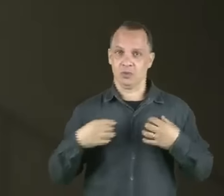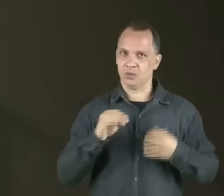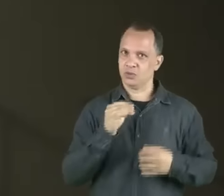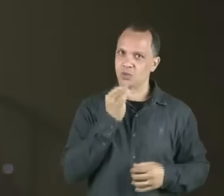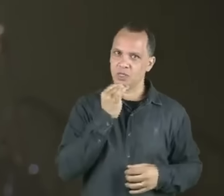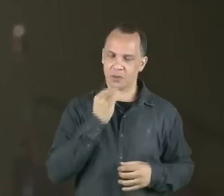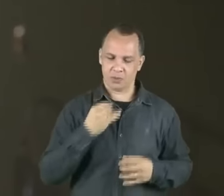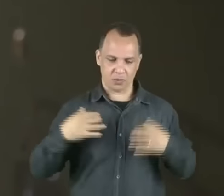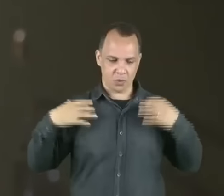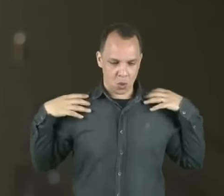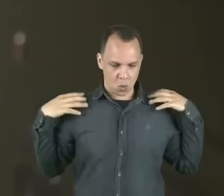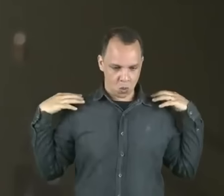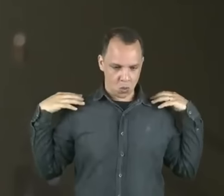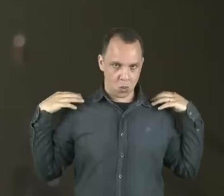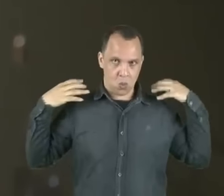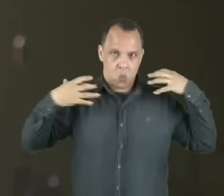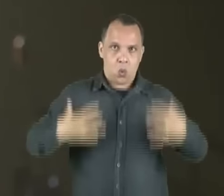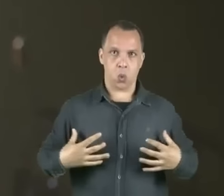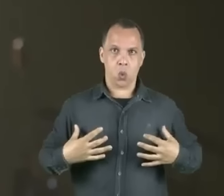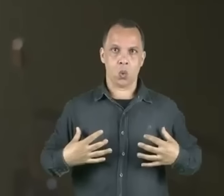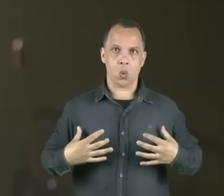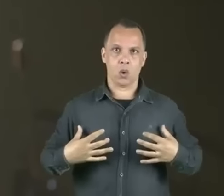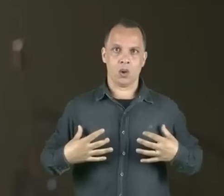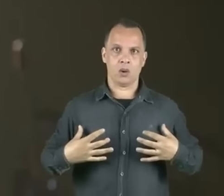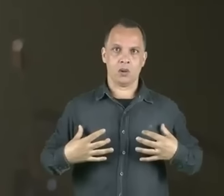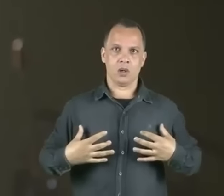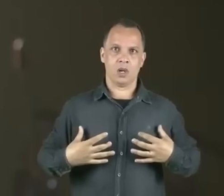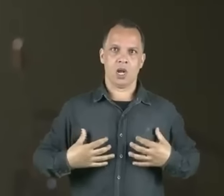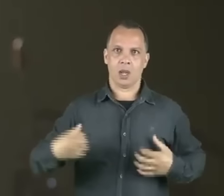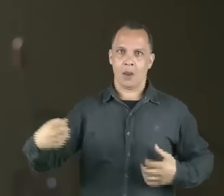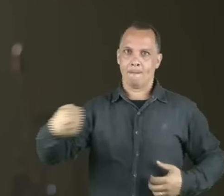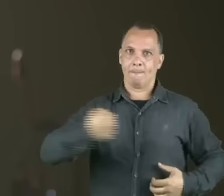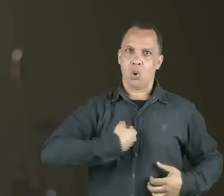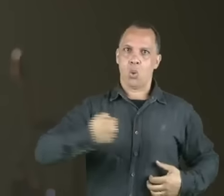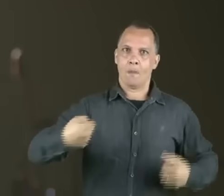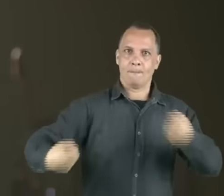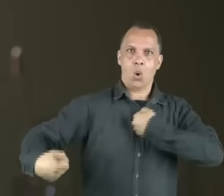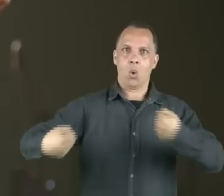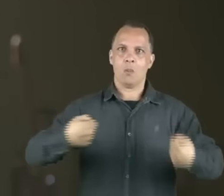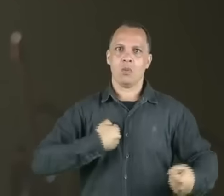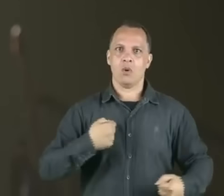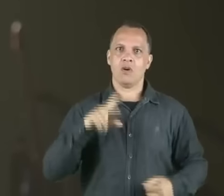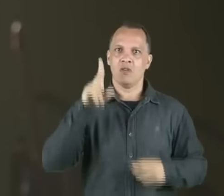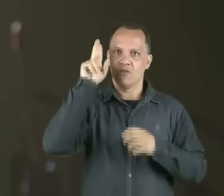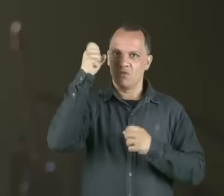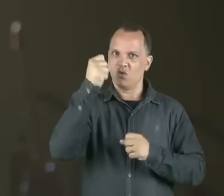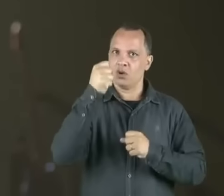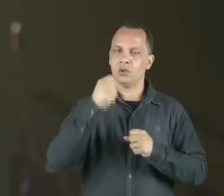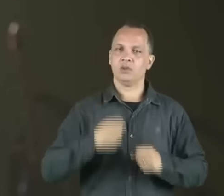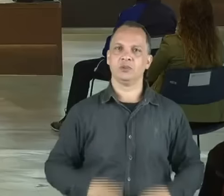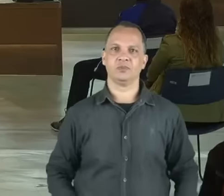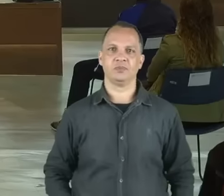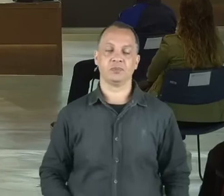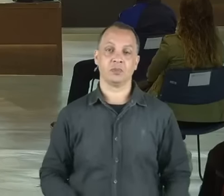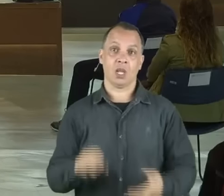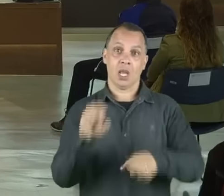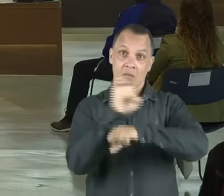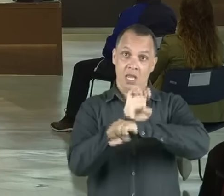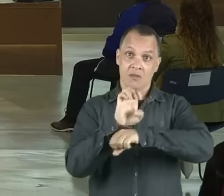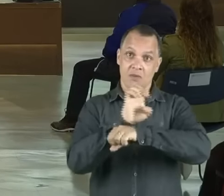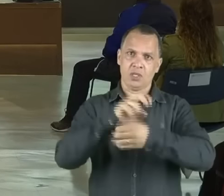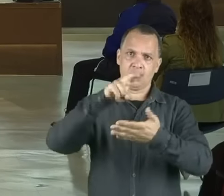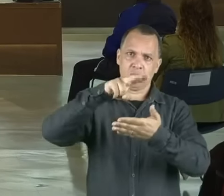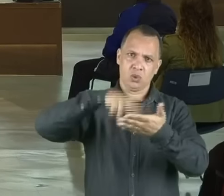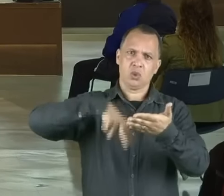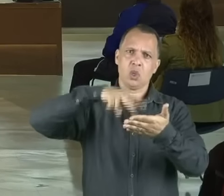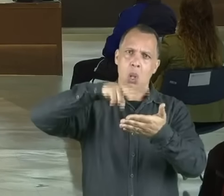é claro eu não sei quanto tempo que eu já li reli estudei Efésios E cada vez